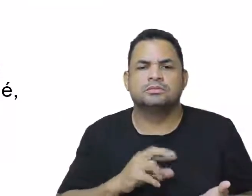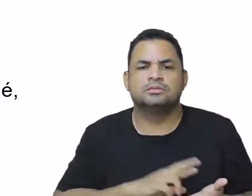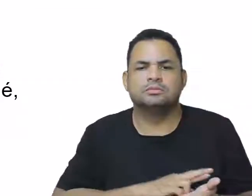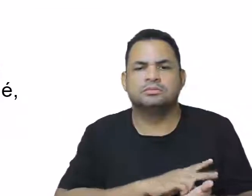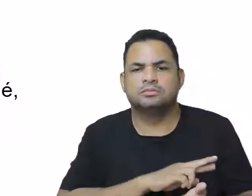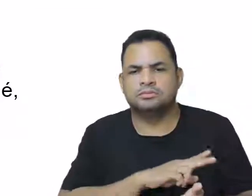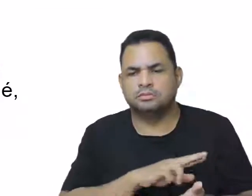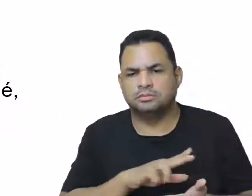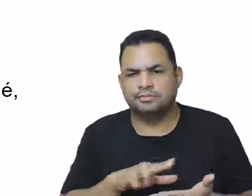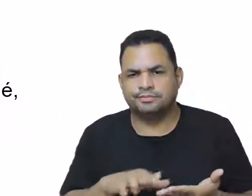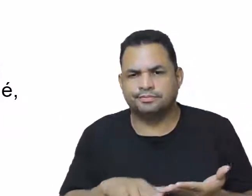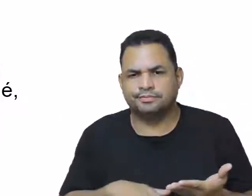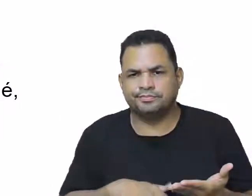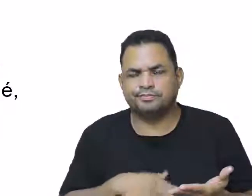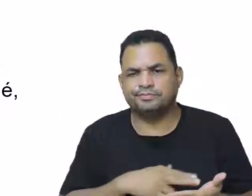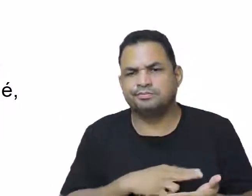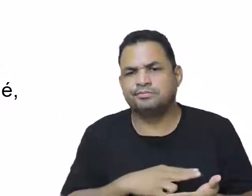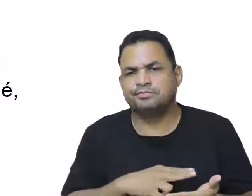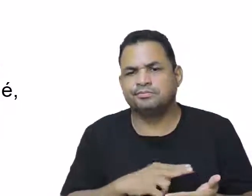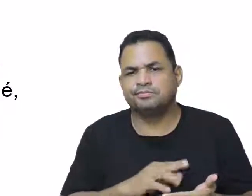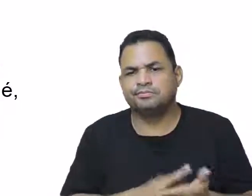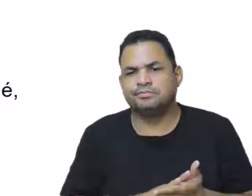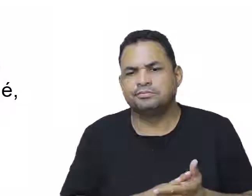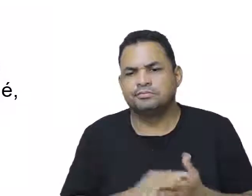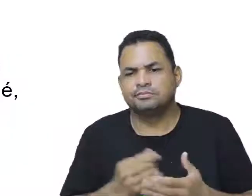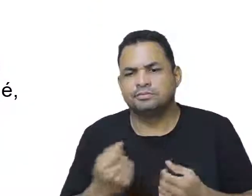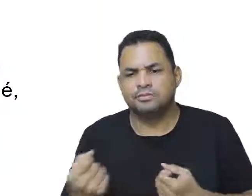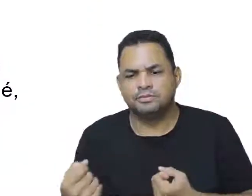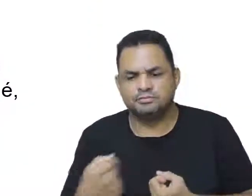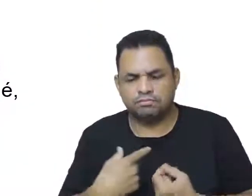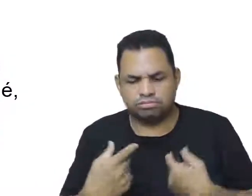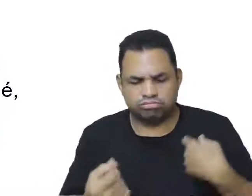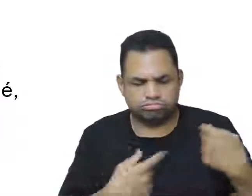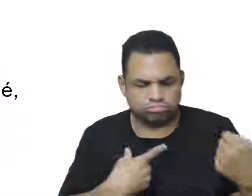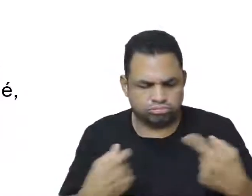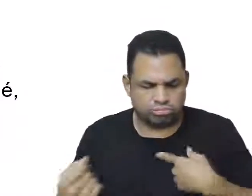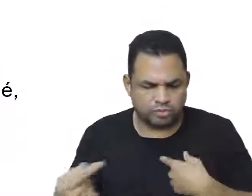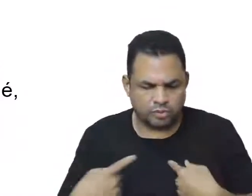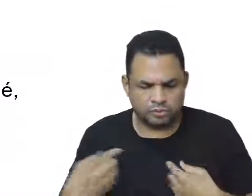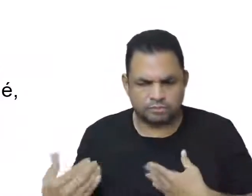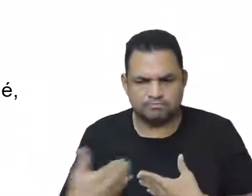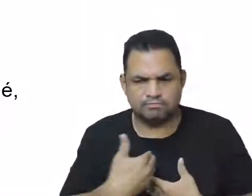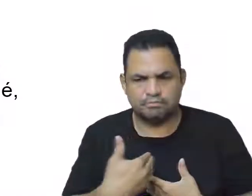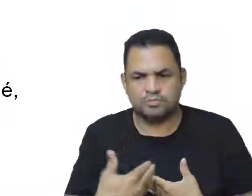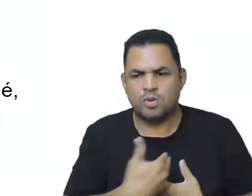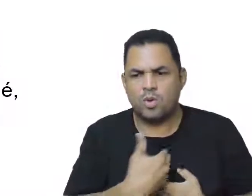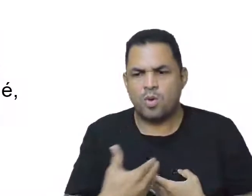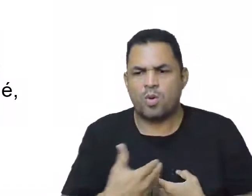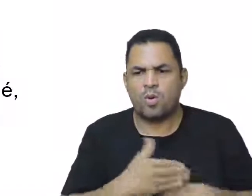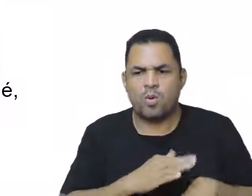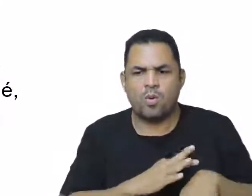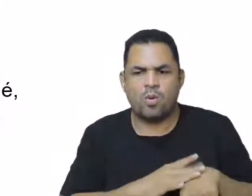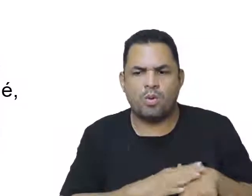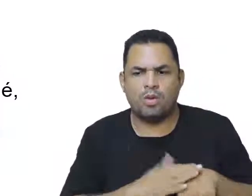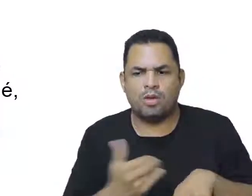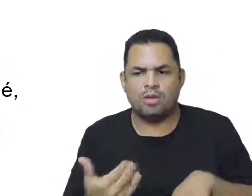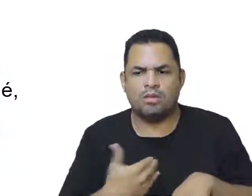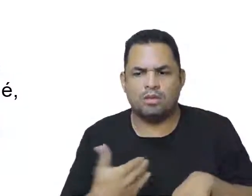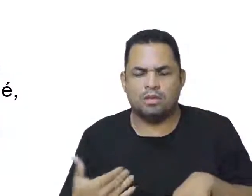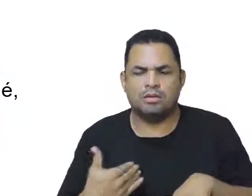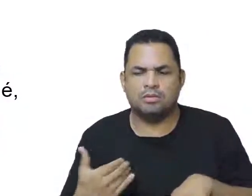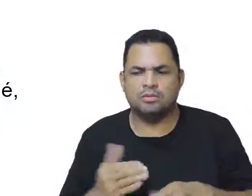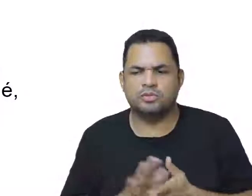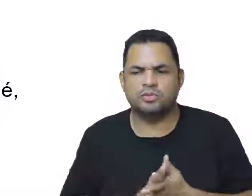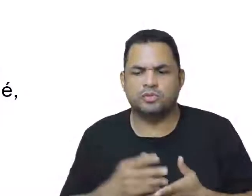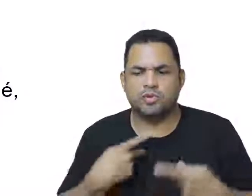agentes infecciosos tentando penetrar no nosso corpo, através dos poros, da pele, enfim. Por que a gente não